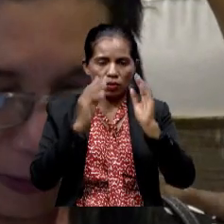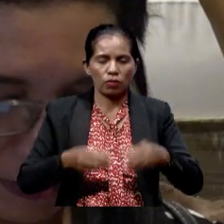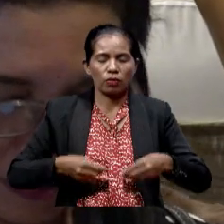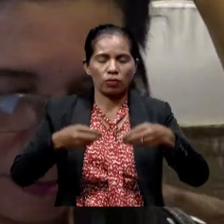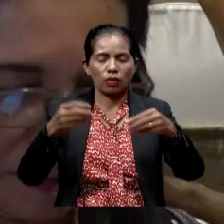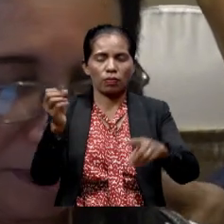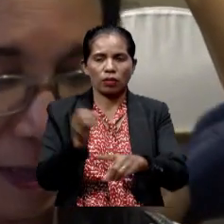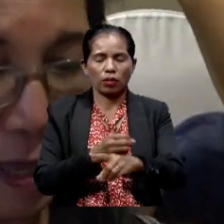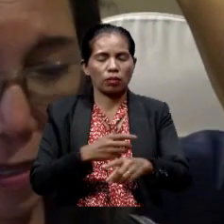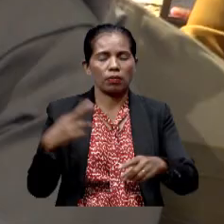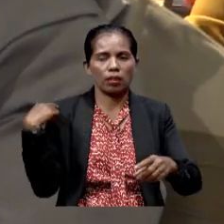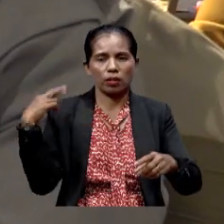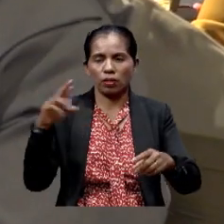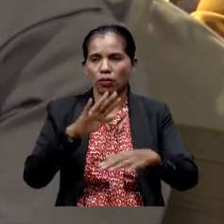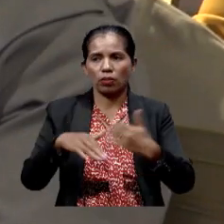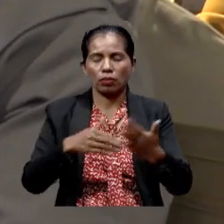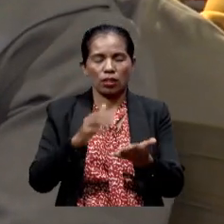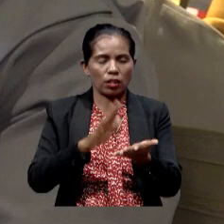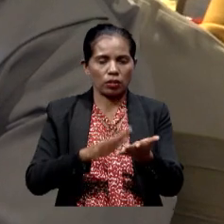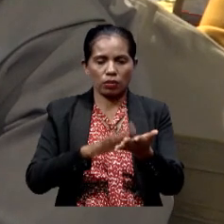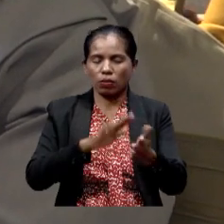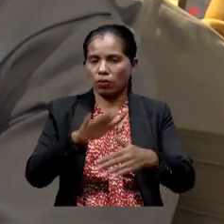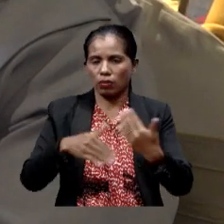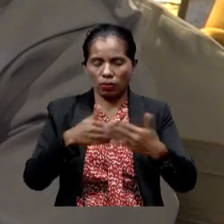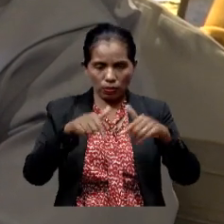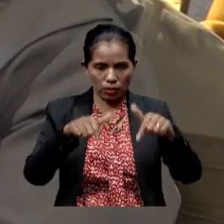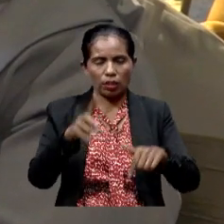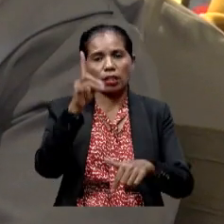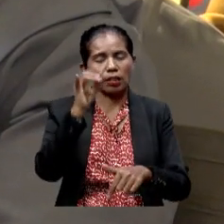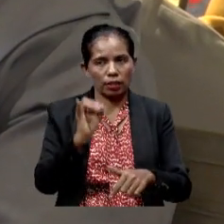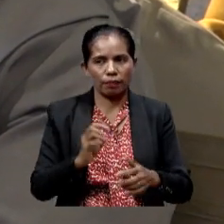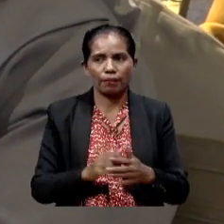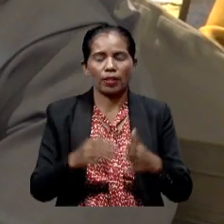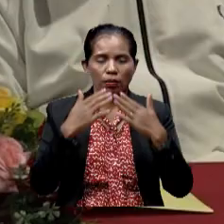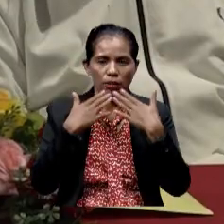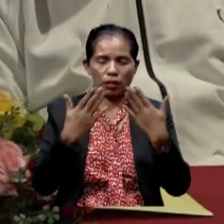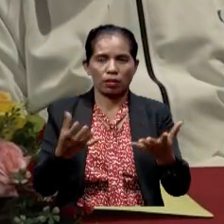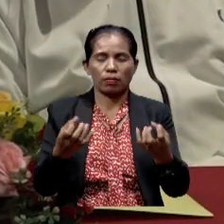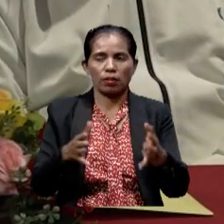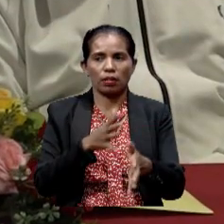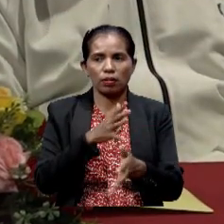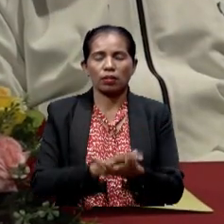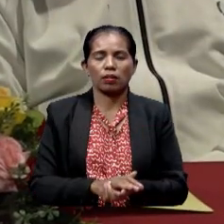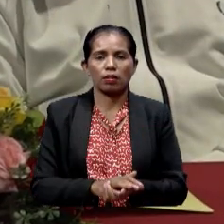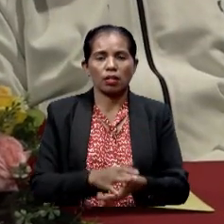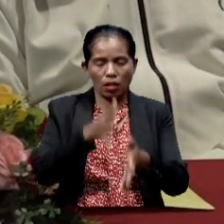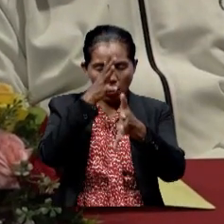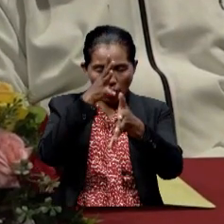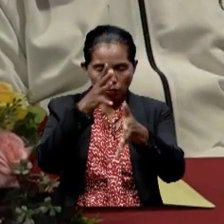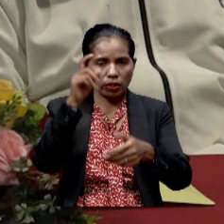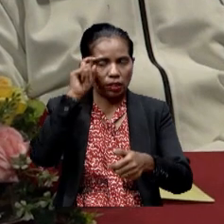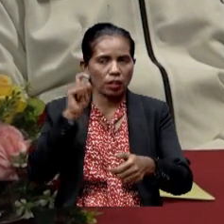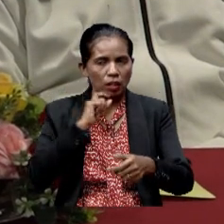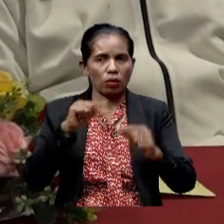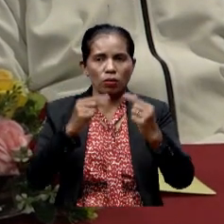ba religião hotu, inclui escola secundário sira ihedili. Agradece barak, ba bonana, o equipa bonana ninia, nebe